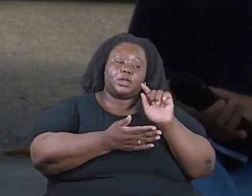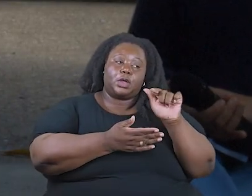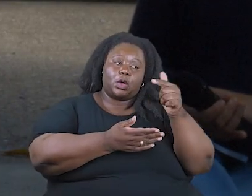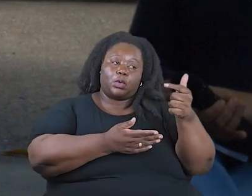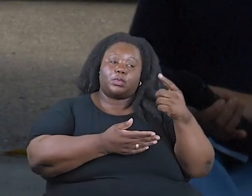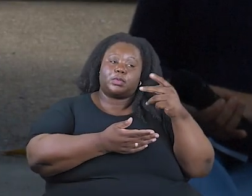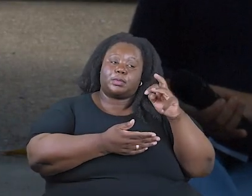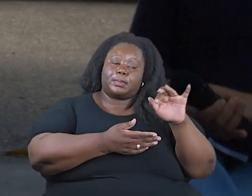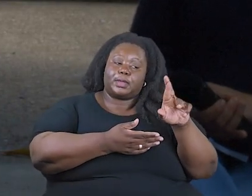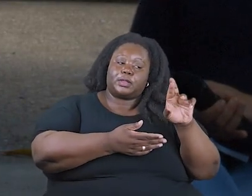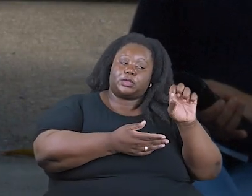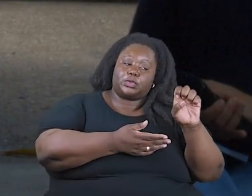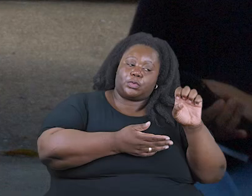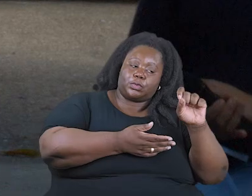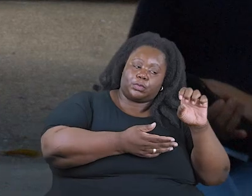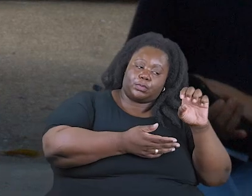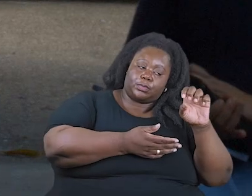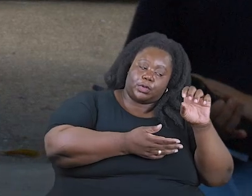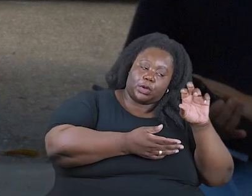Outra Pedra de Roseta.